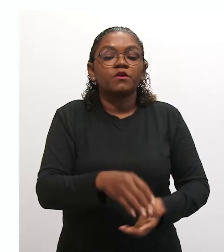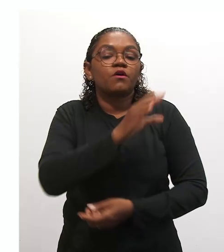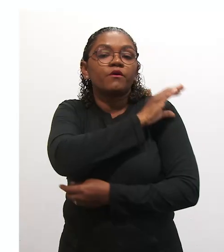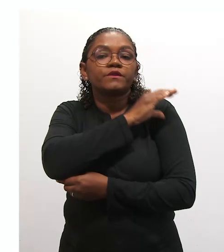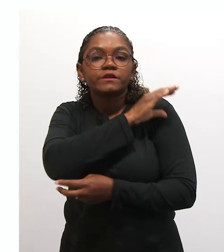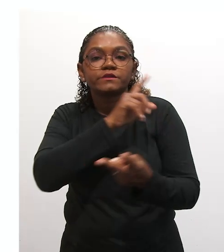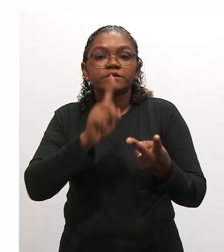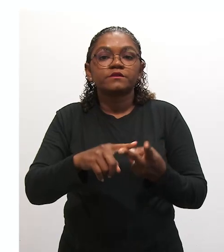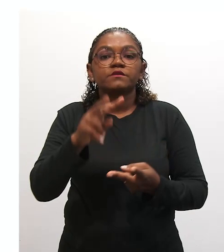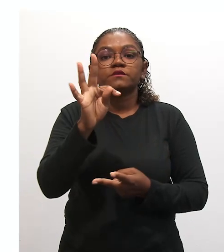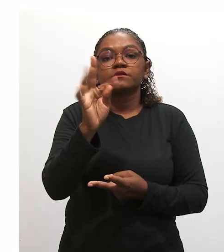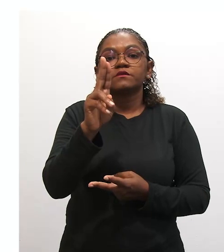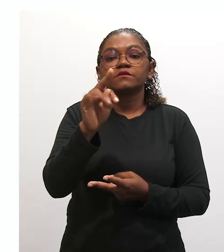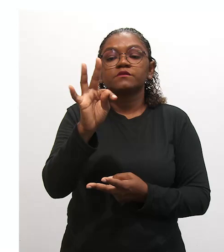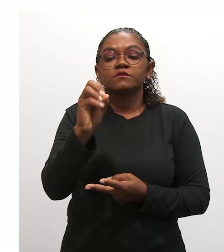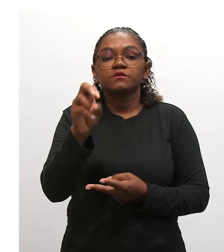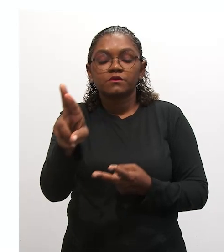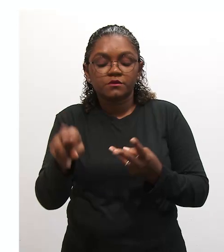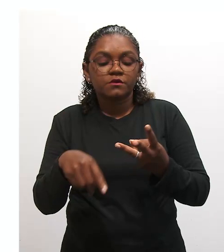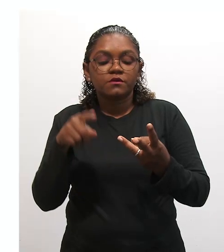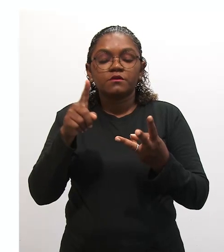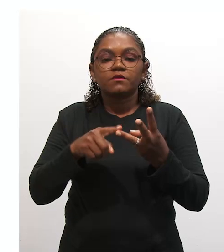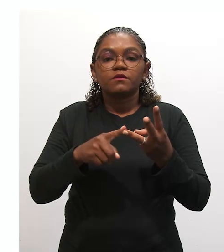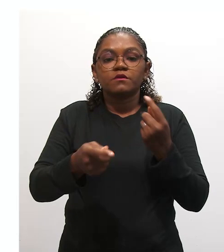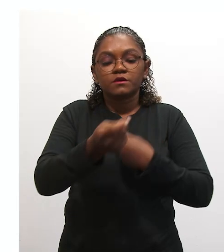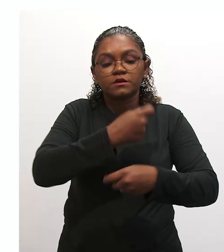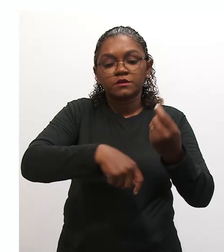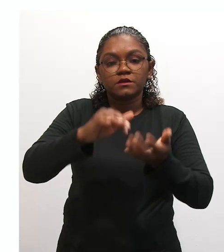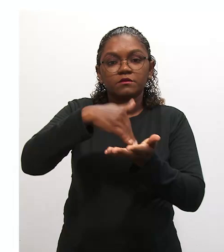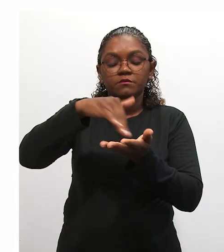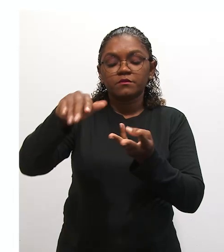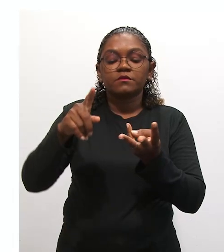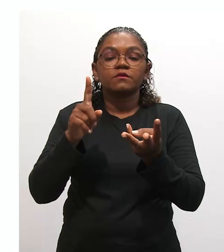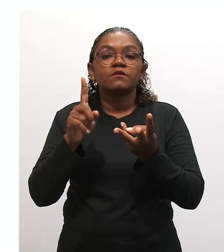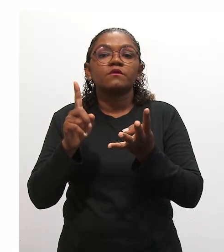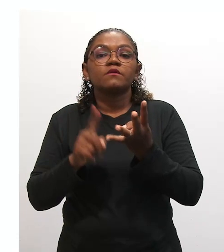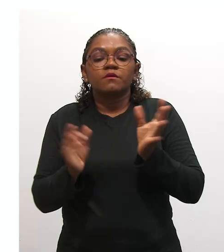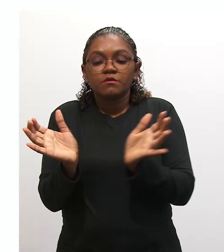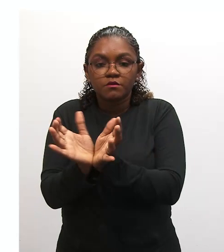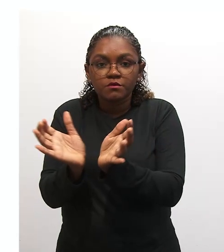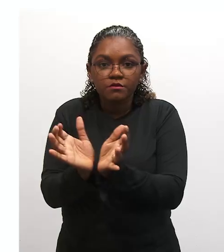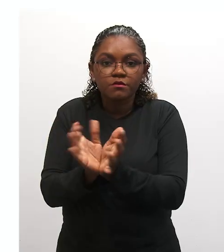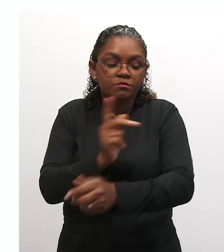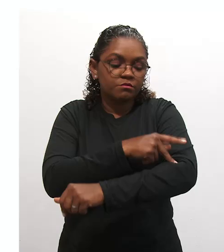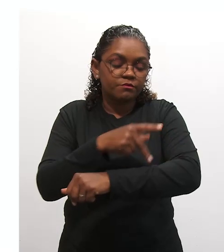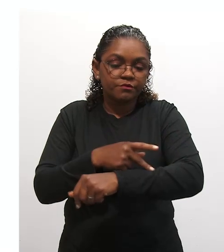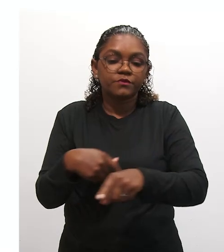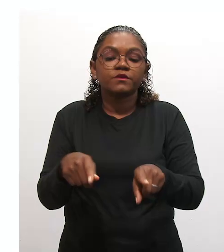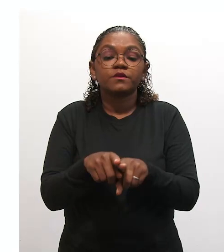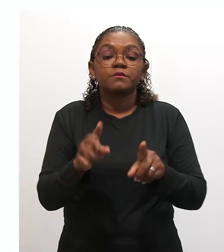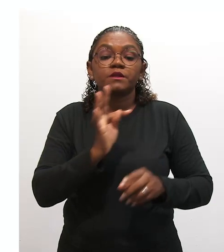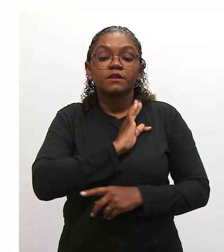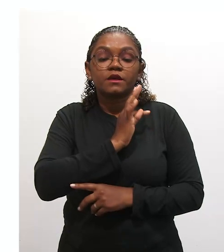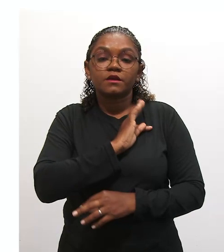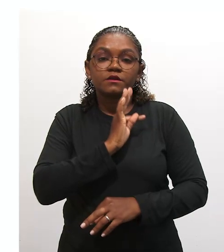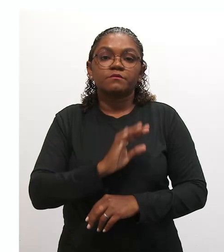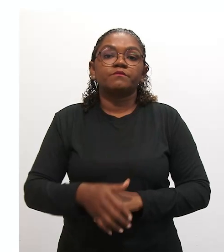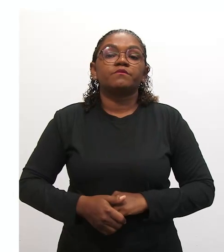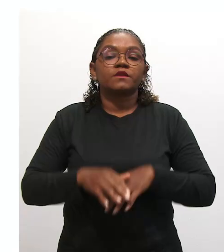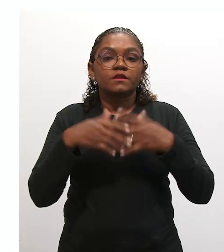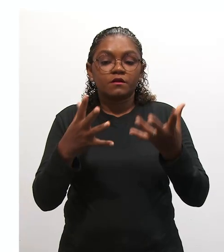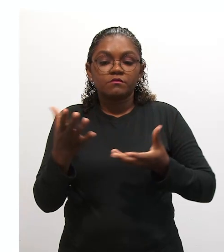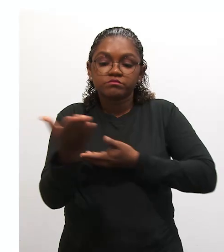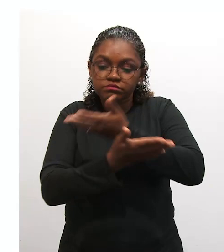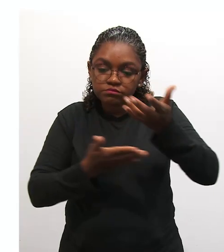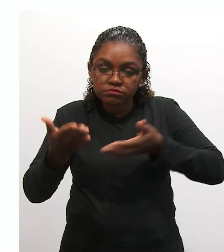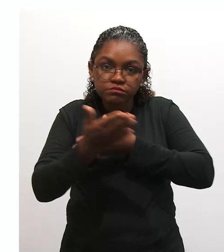coordenação, tutoria, secretaria acadêmica, equipe pedagógica e técnica. A visão compartilhada permite que